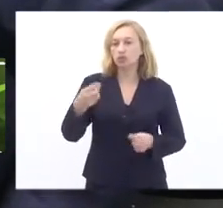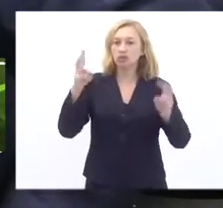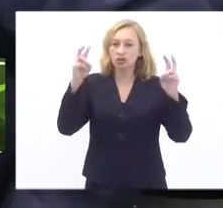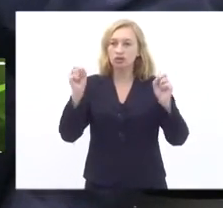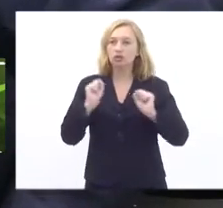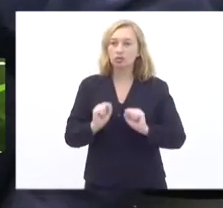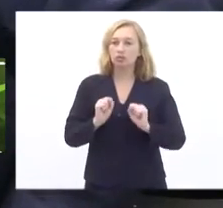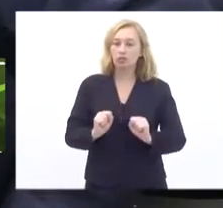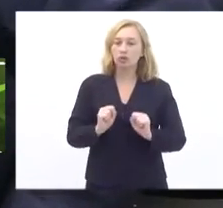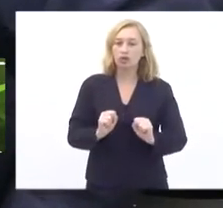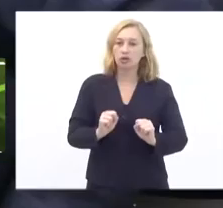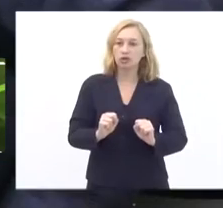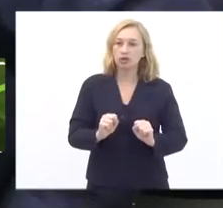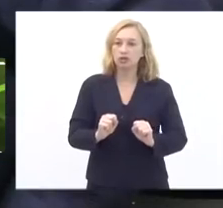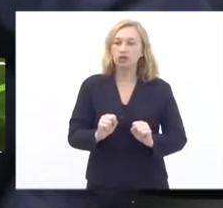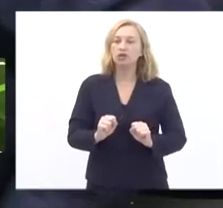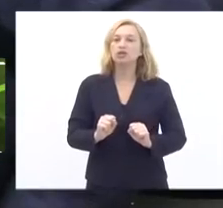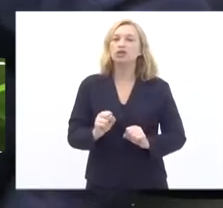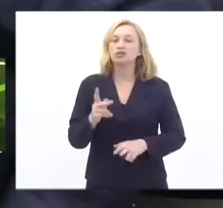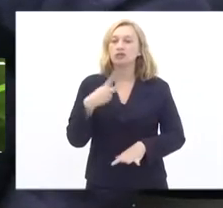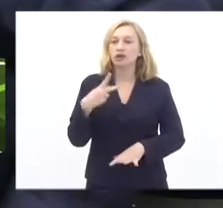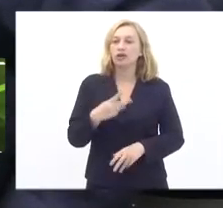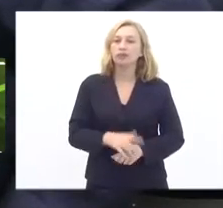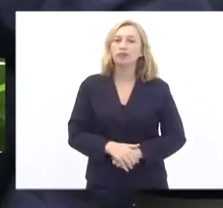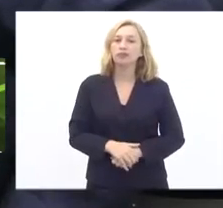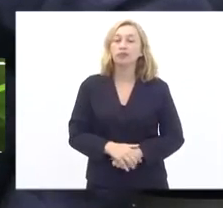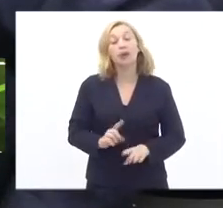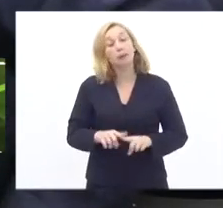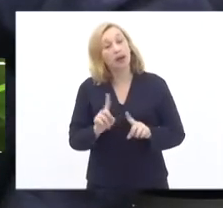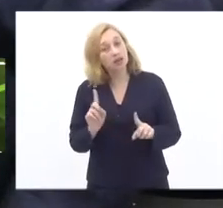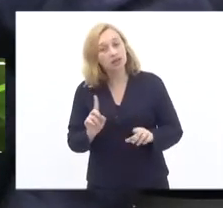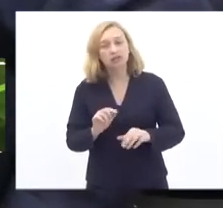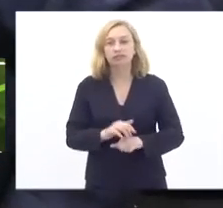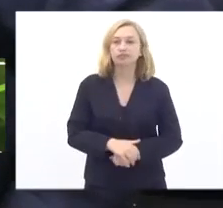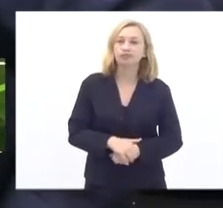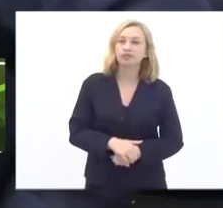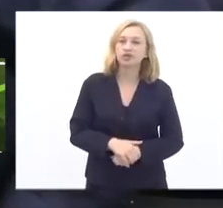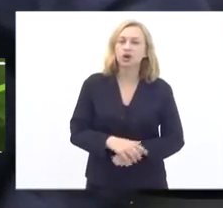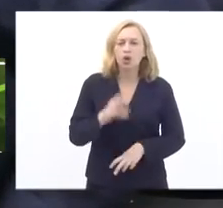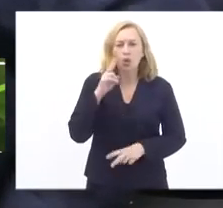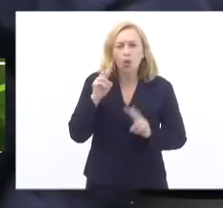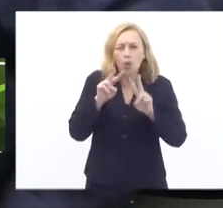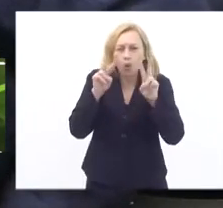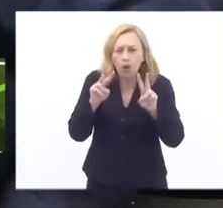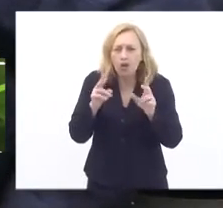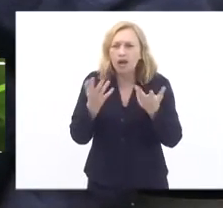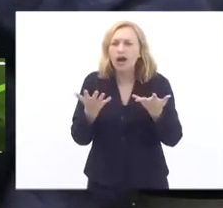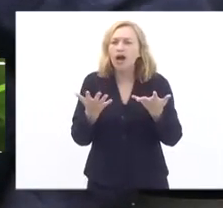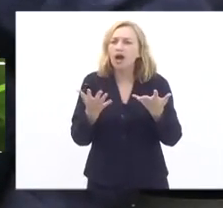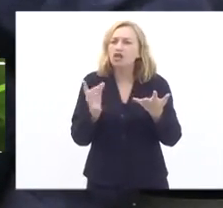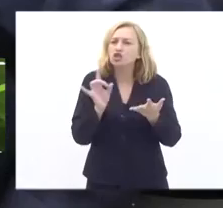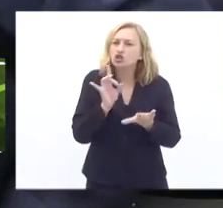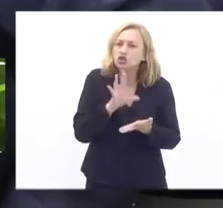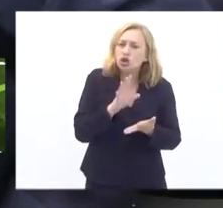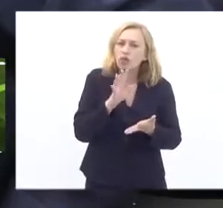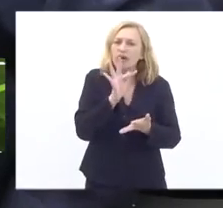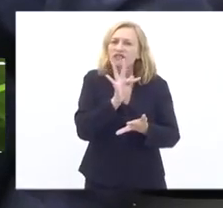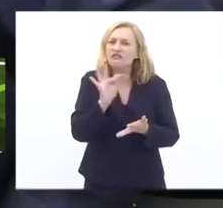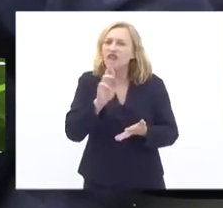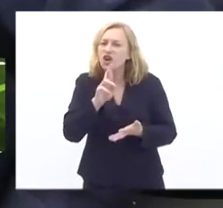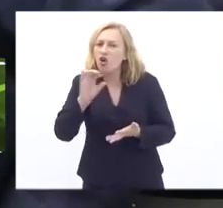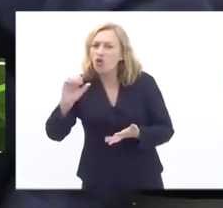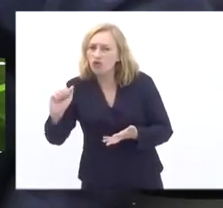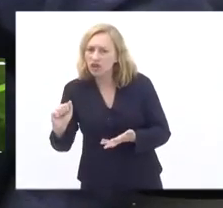podem ser levadas em consideração. Mas olhar só para a ferrovia,